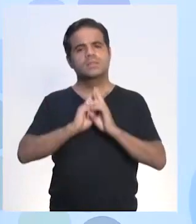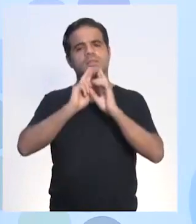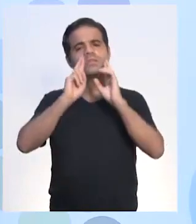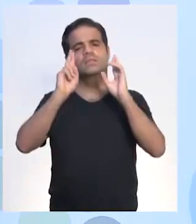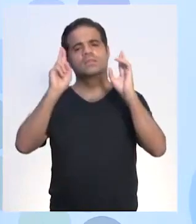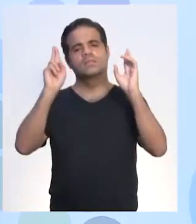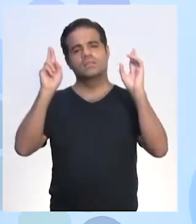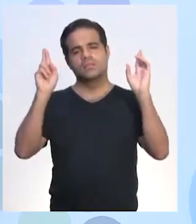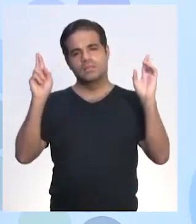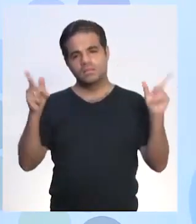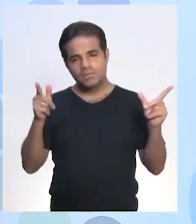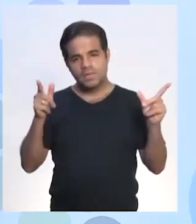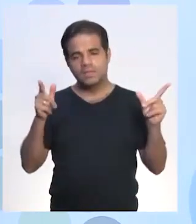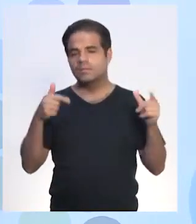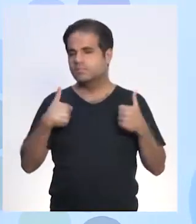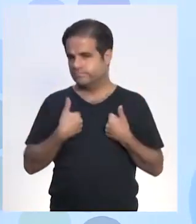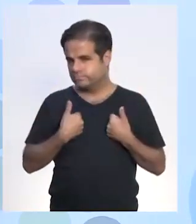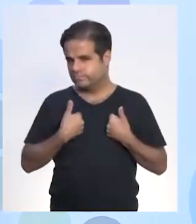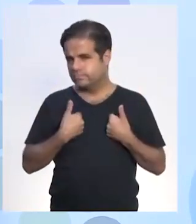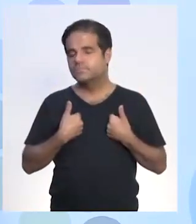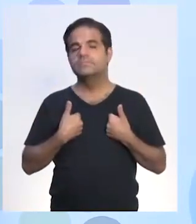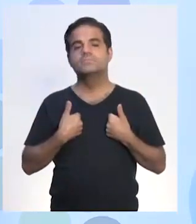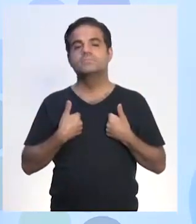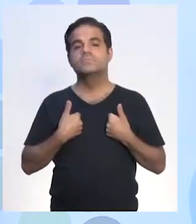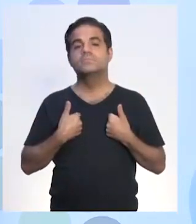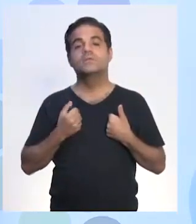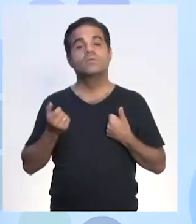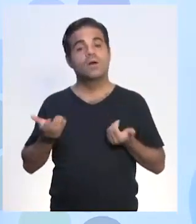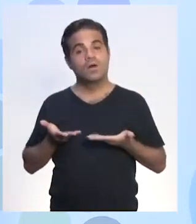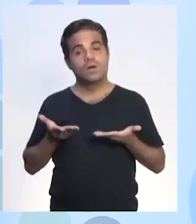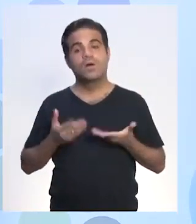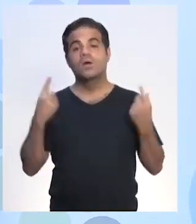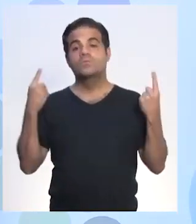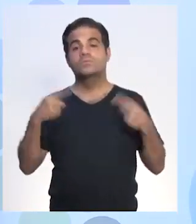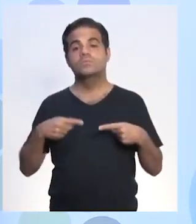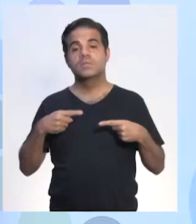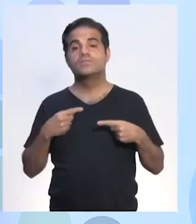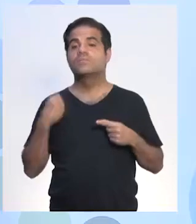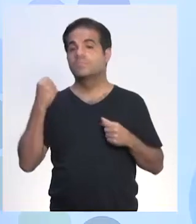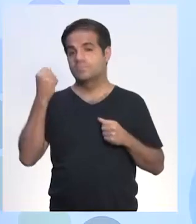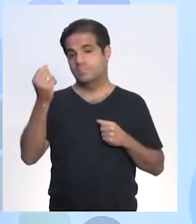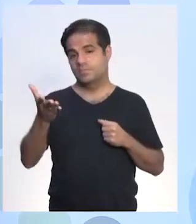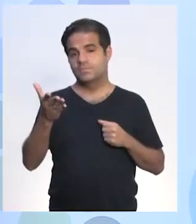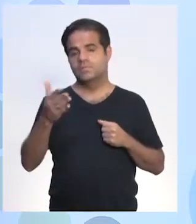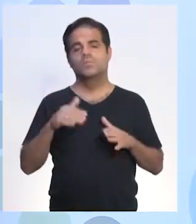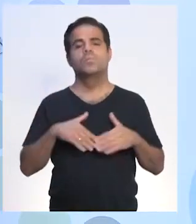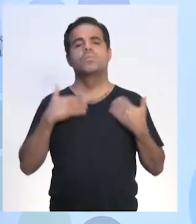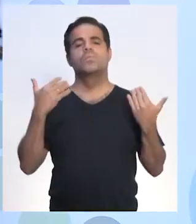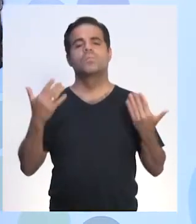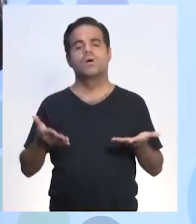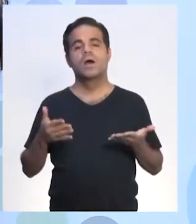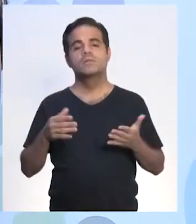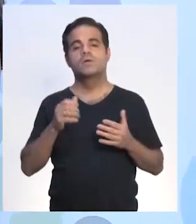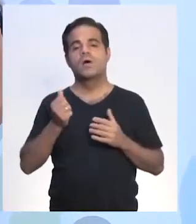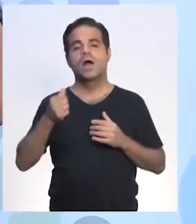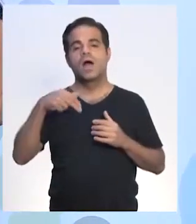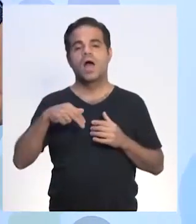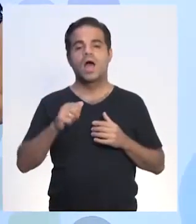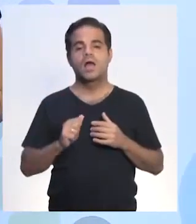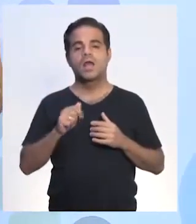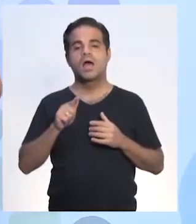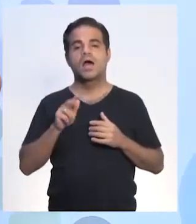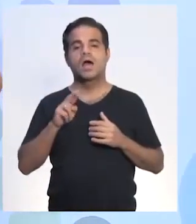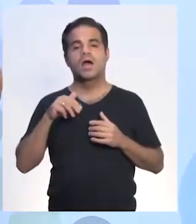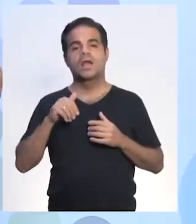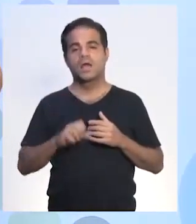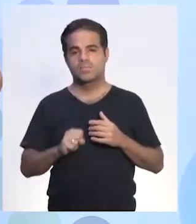diferentes, certo? Muito bem. Então, lá vai um desafio. Quais são os anagramas da